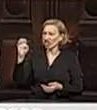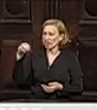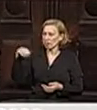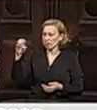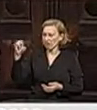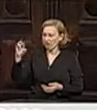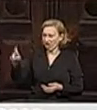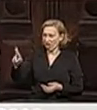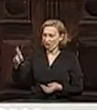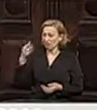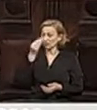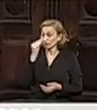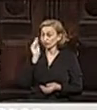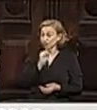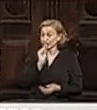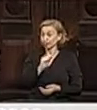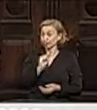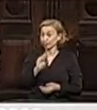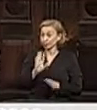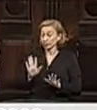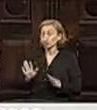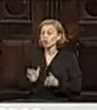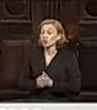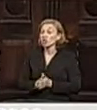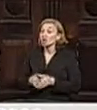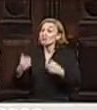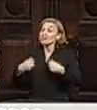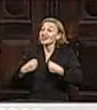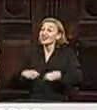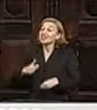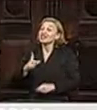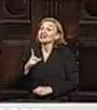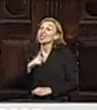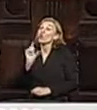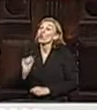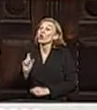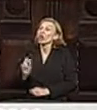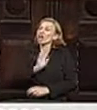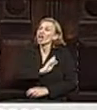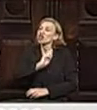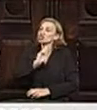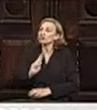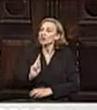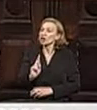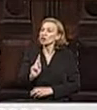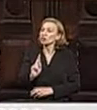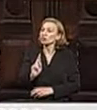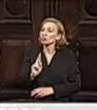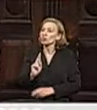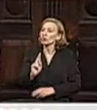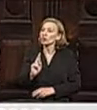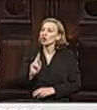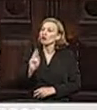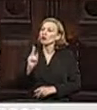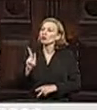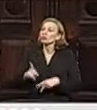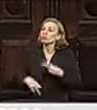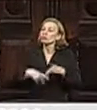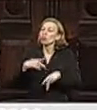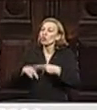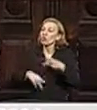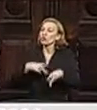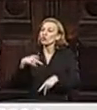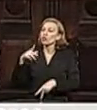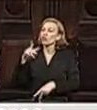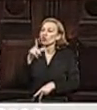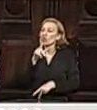partido político. Se trata de respeito à população fluminense, que é brasileira como